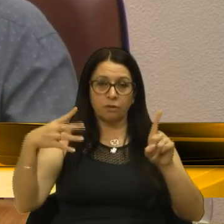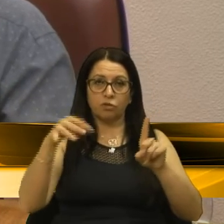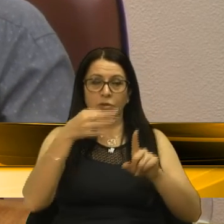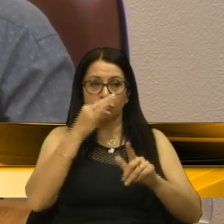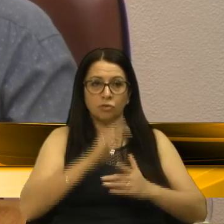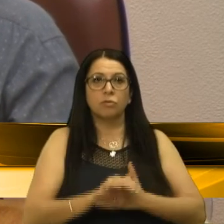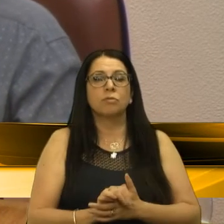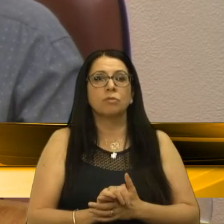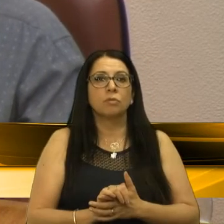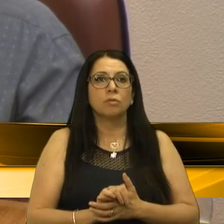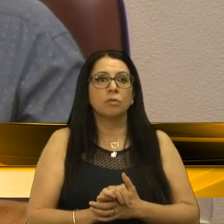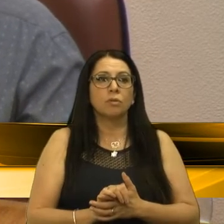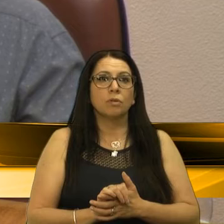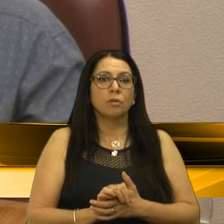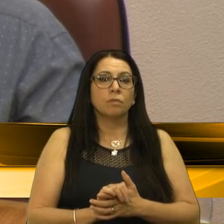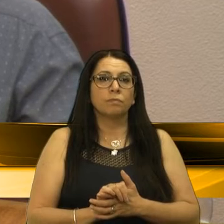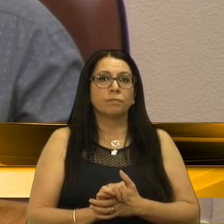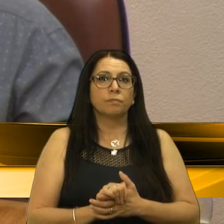Caxias,